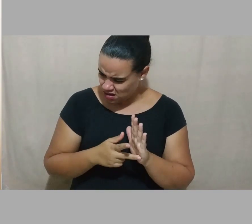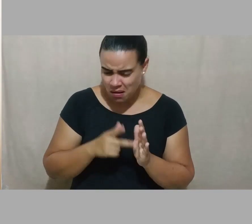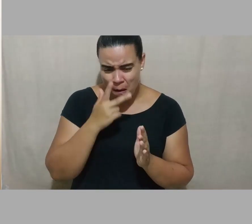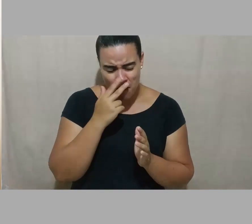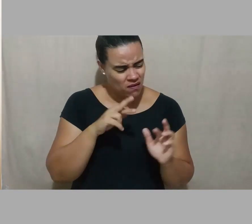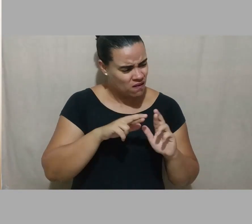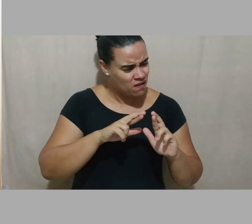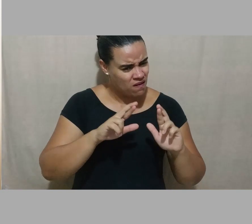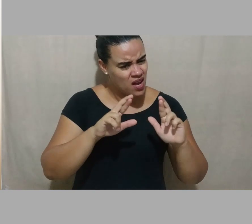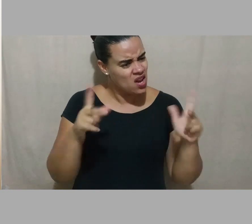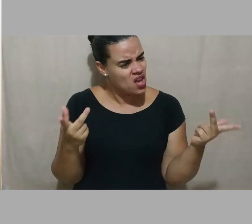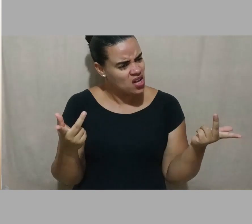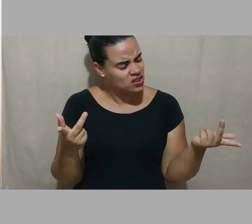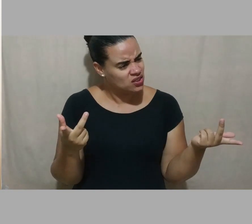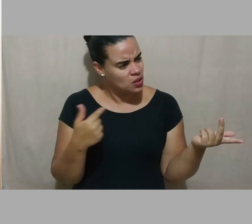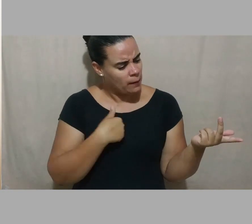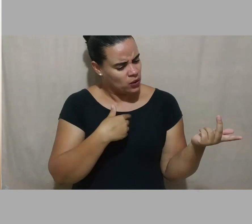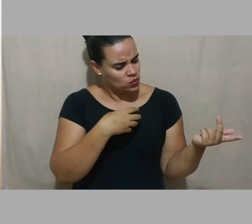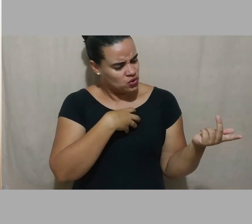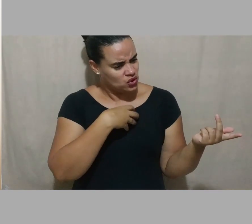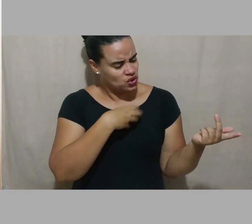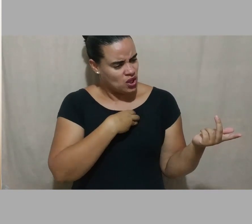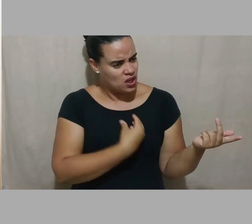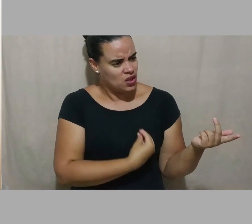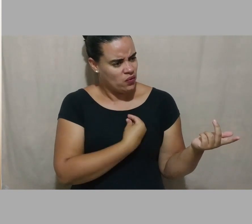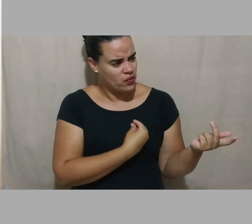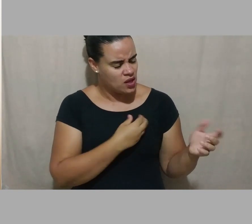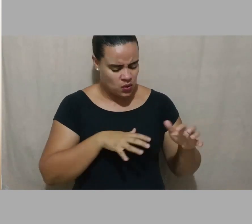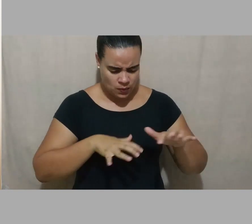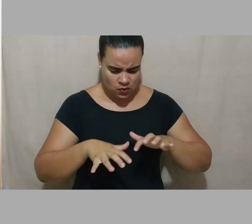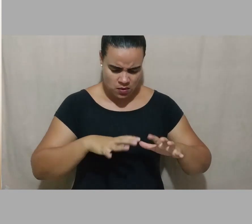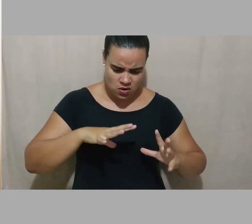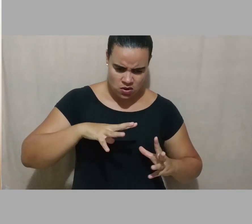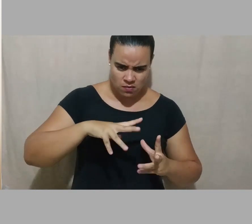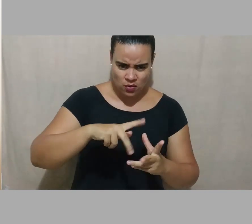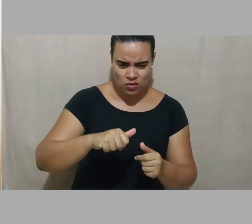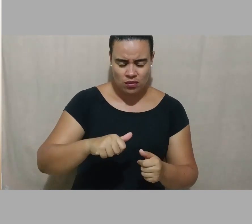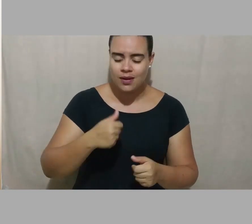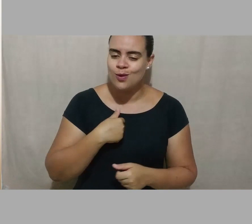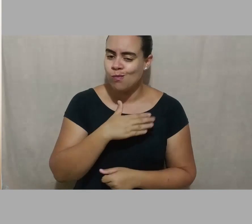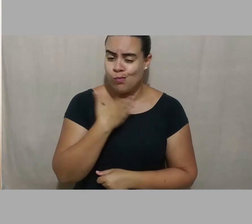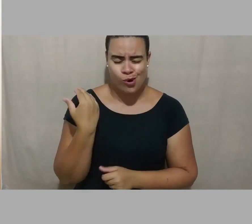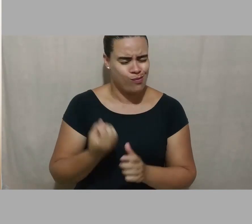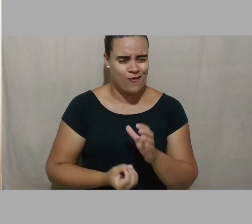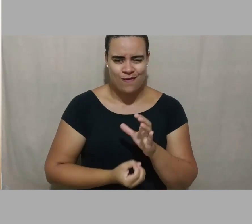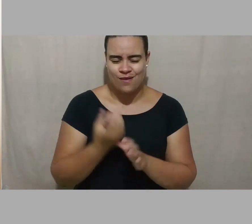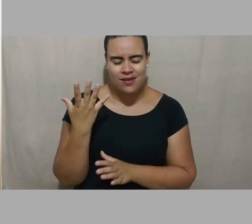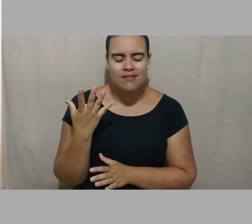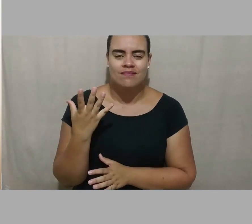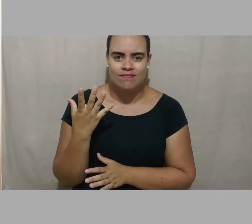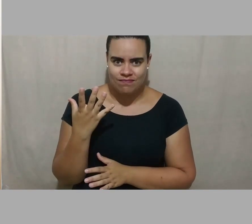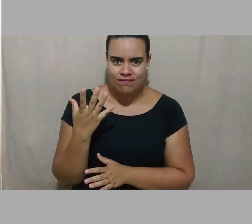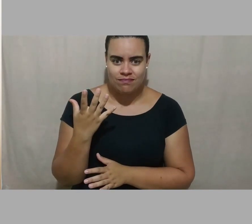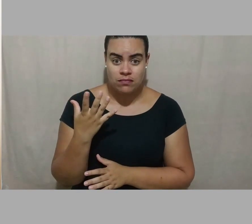mas parecia ser algo radicalmente oposto ao modo como eu me percebia e me movia no mundo. Eu já morri